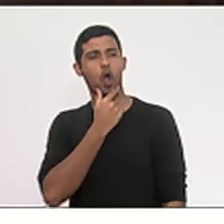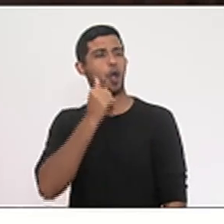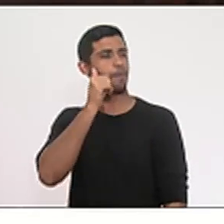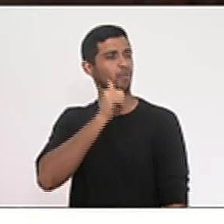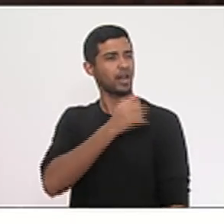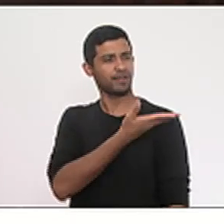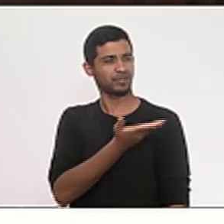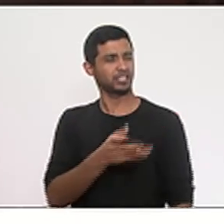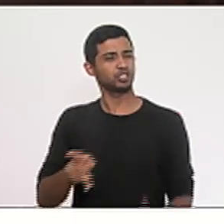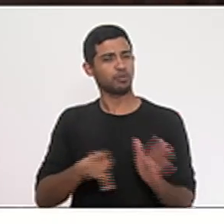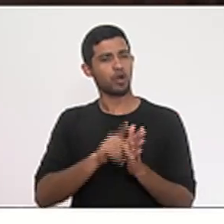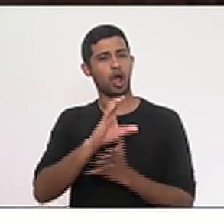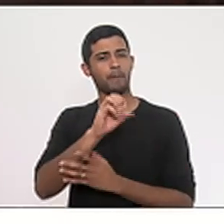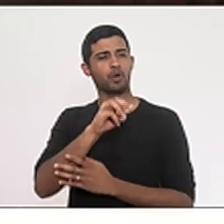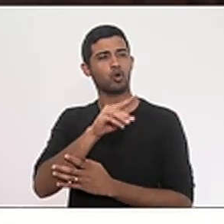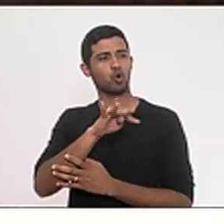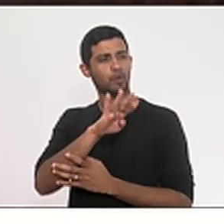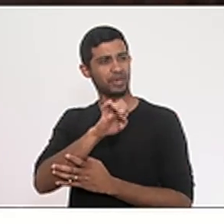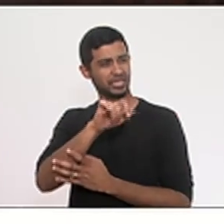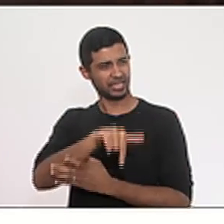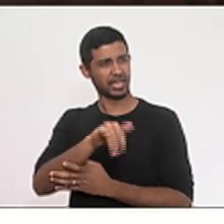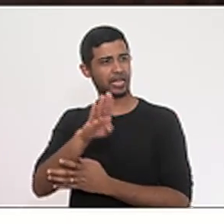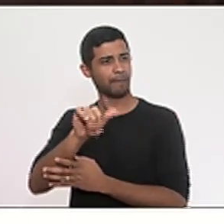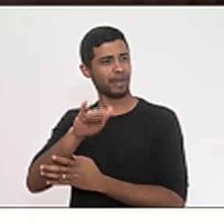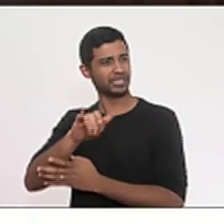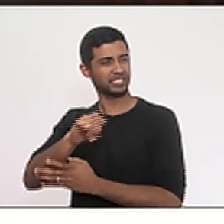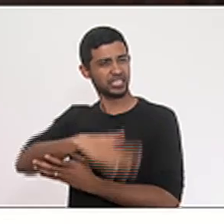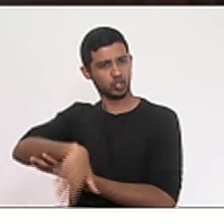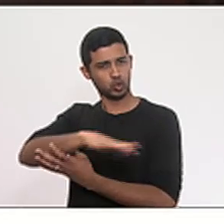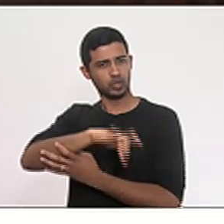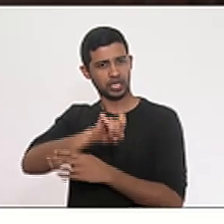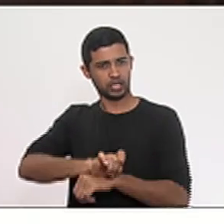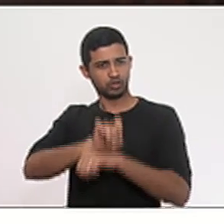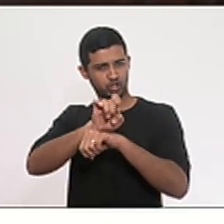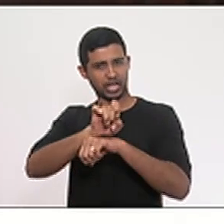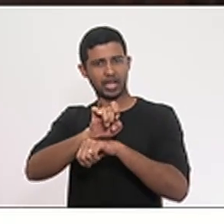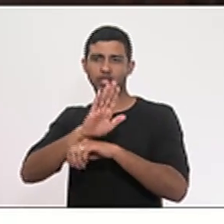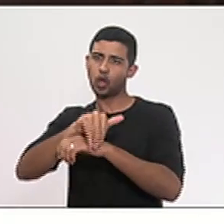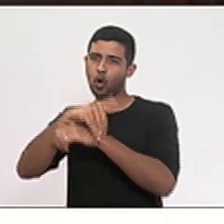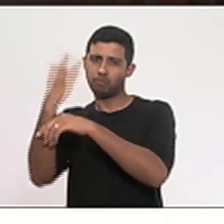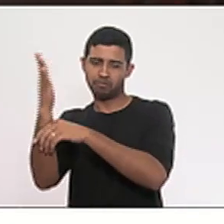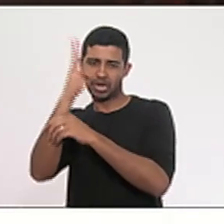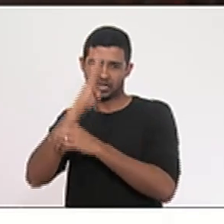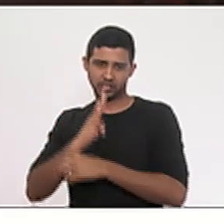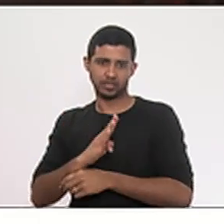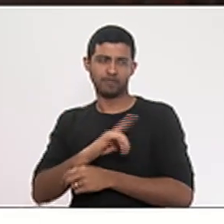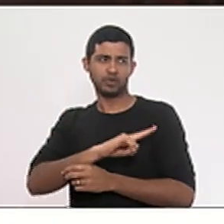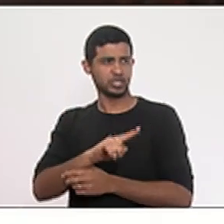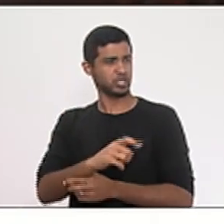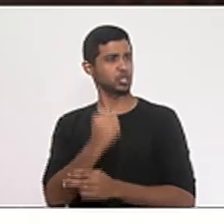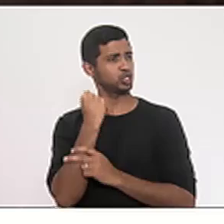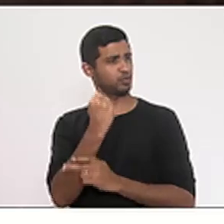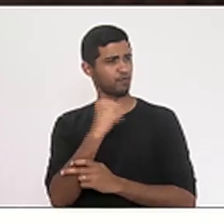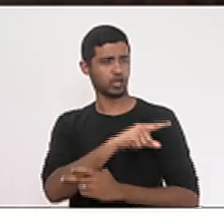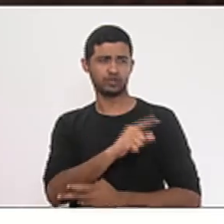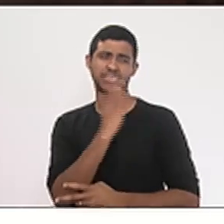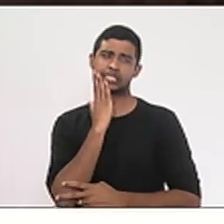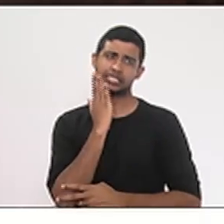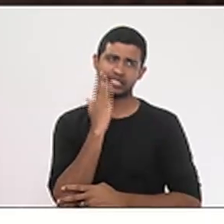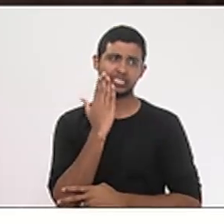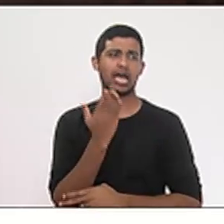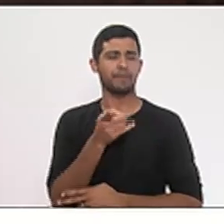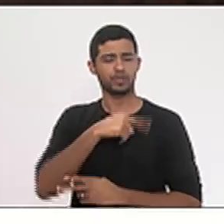integram os comitês de bacia no estado do Rio de Janeiro e no Brasil afora, têm um poder que não sabem que têm. Vocês têm a capilaridade que